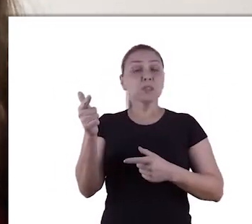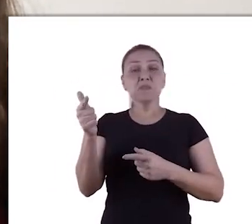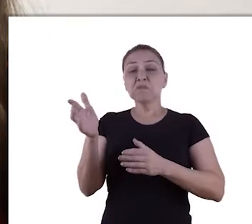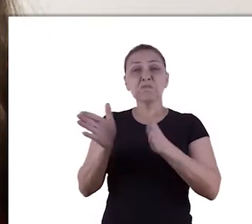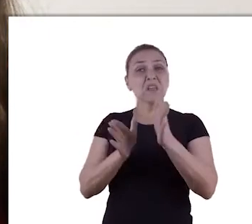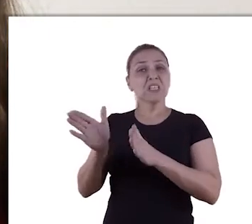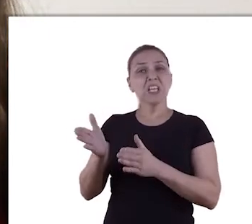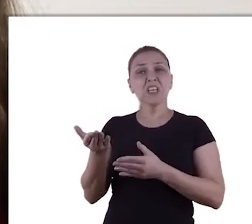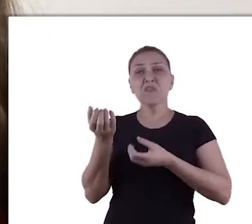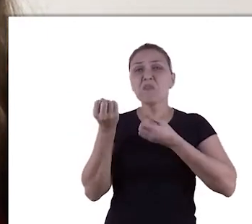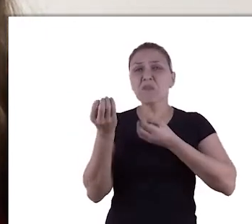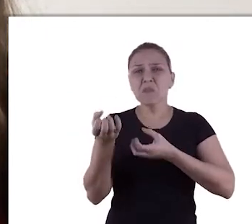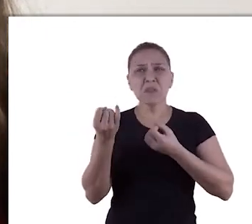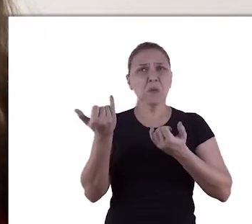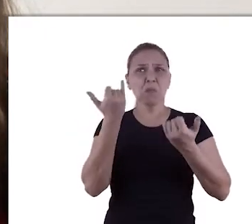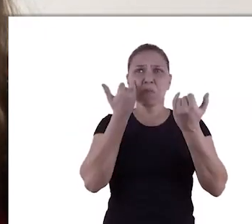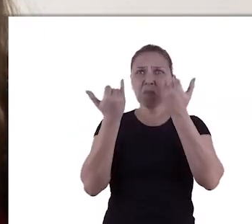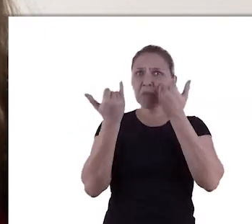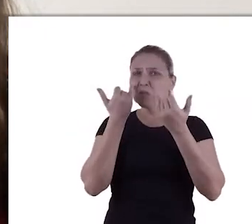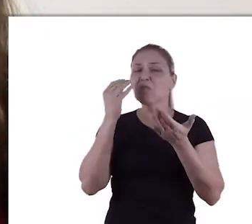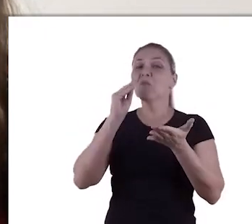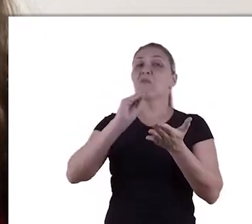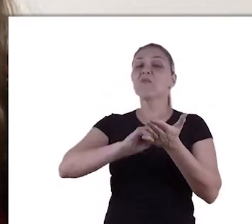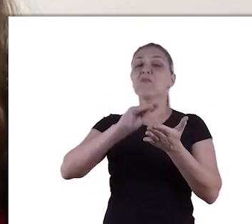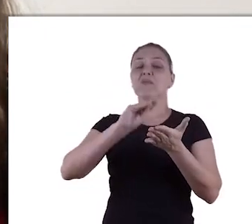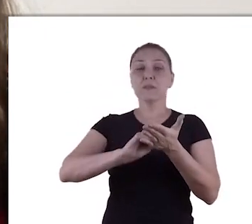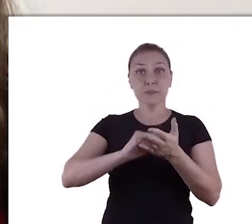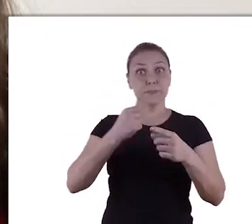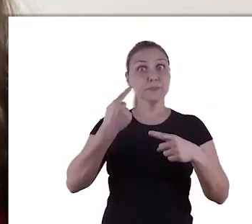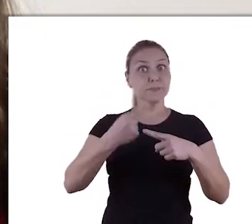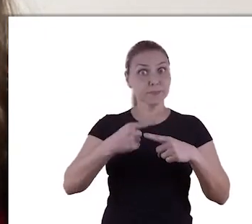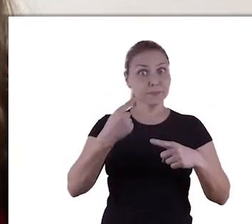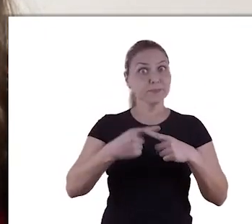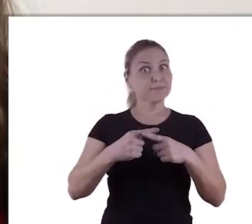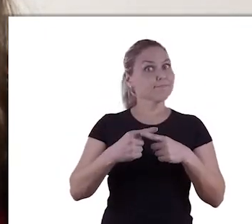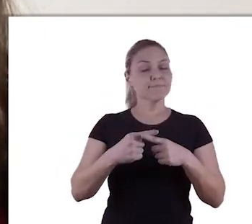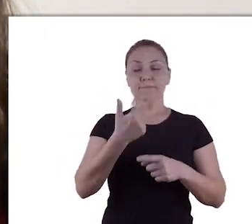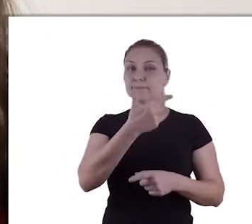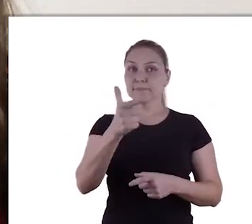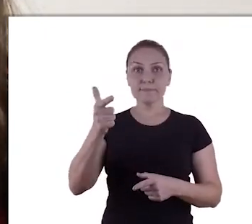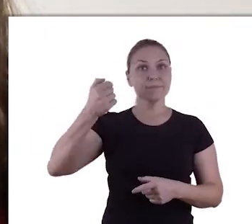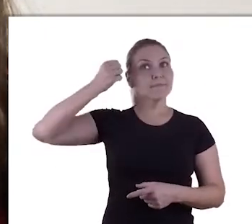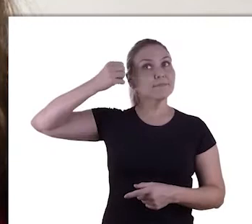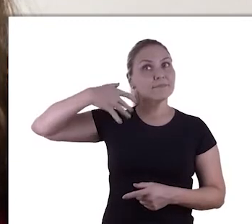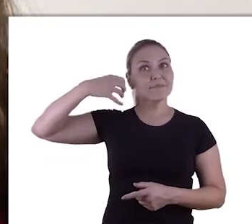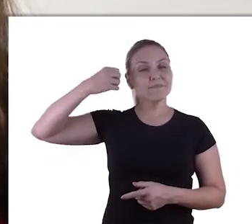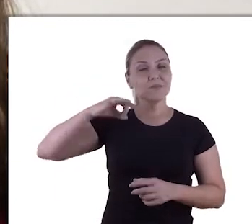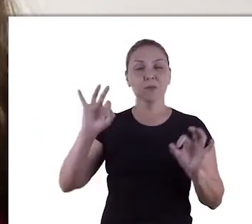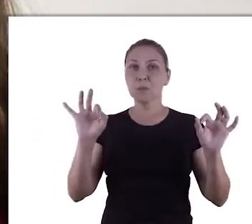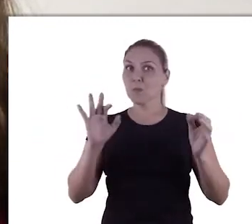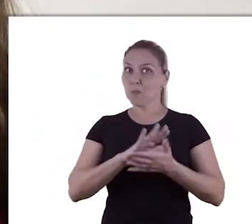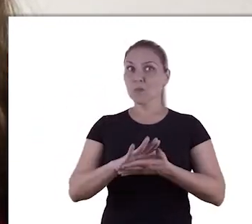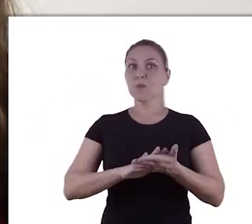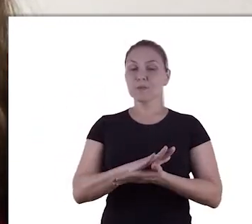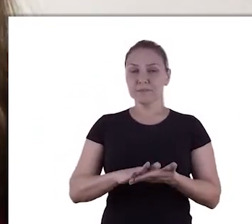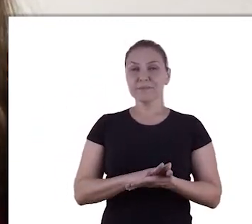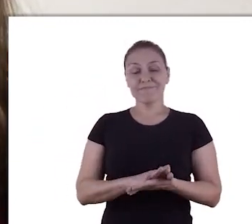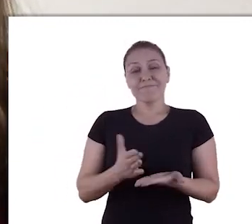acesso a algumas informações porque havia ausência da